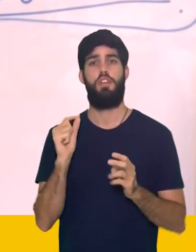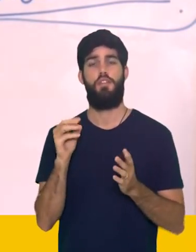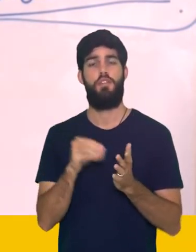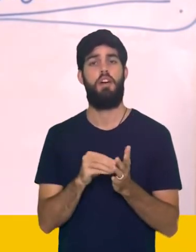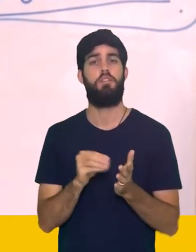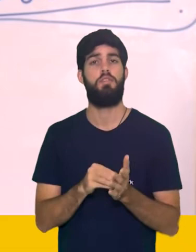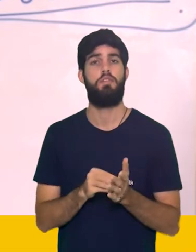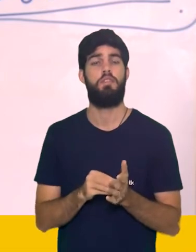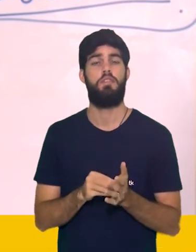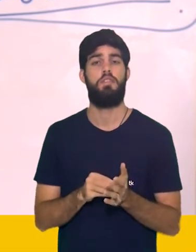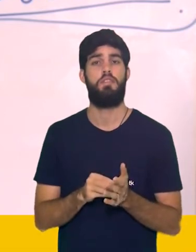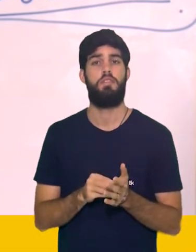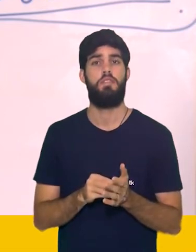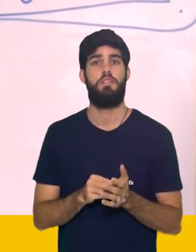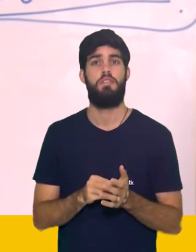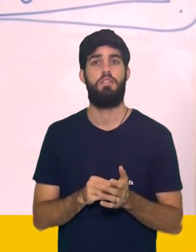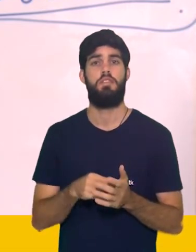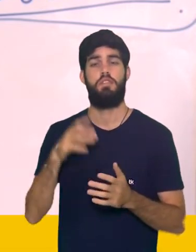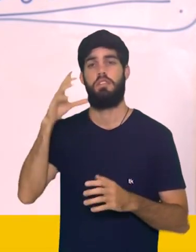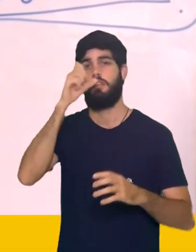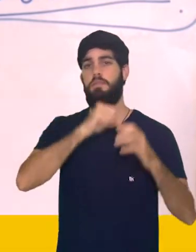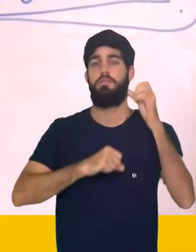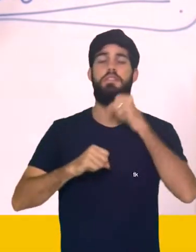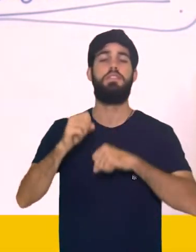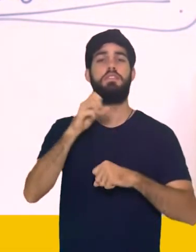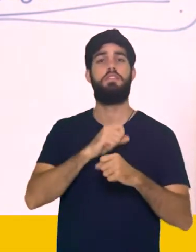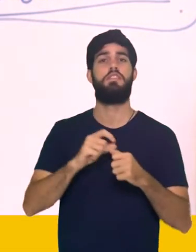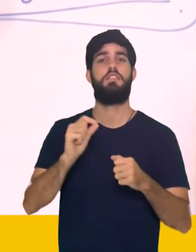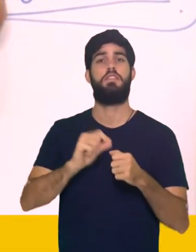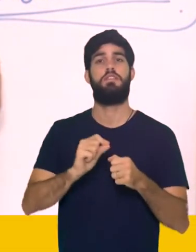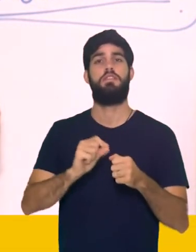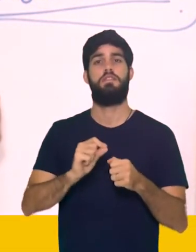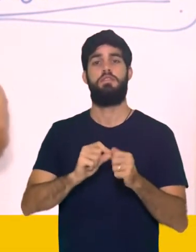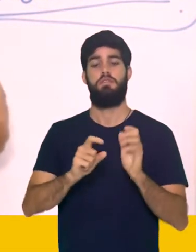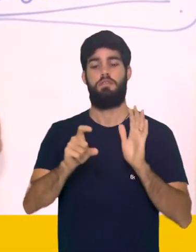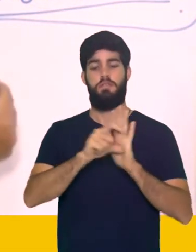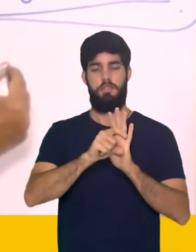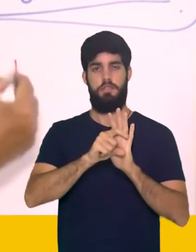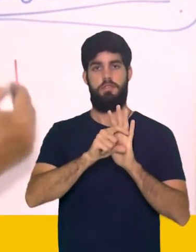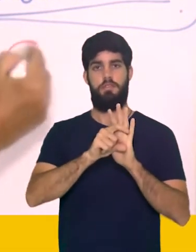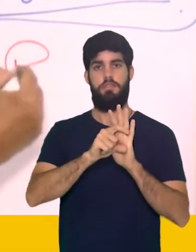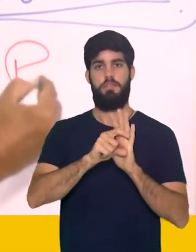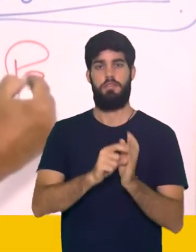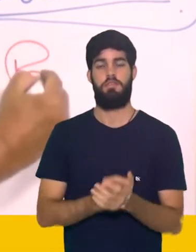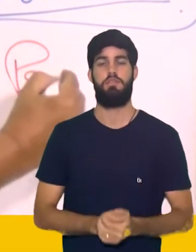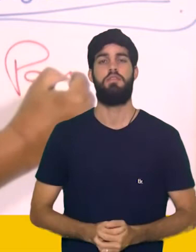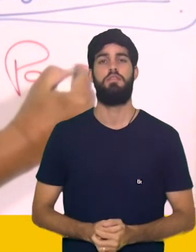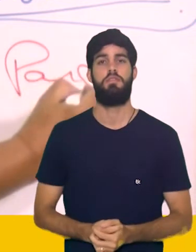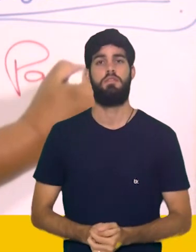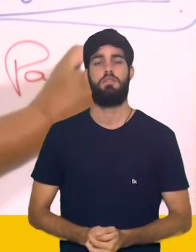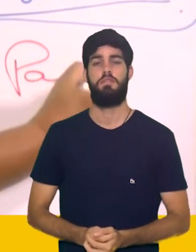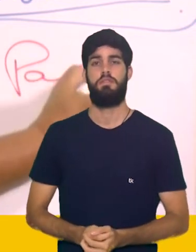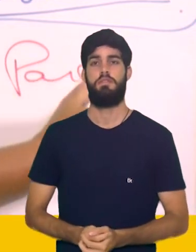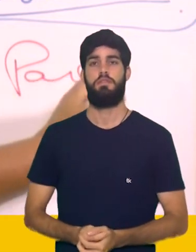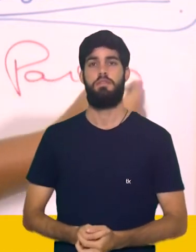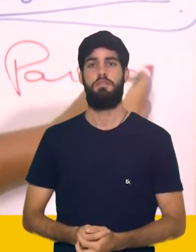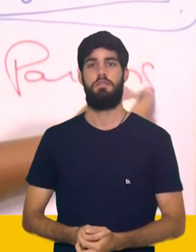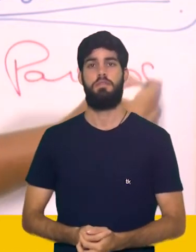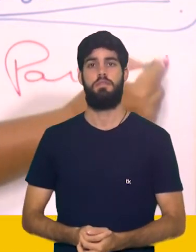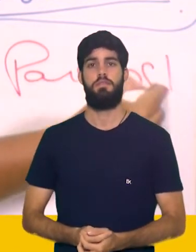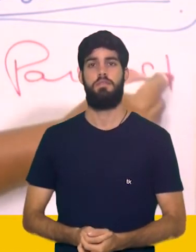agora? Aprender a fazer o parágrafo, né, que é a prosa, que é o parágrafo.